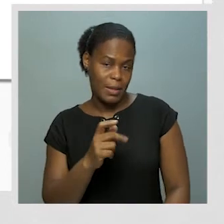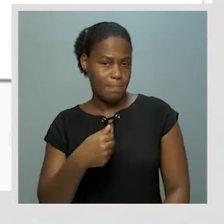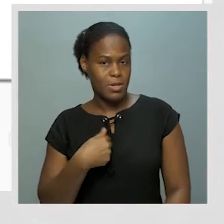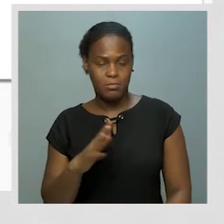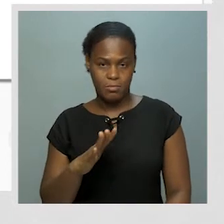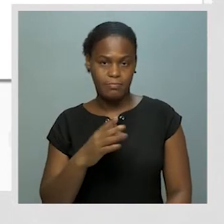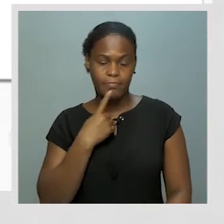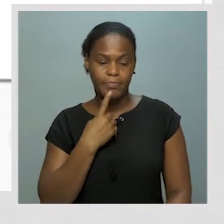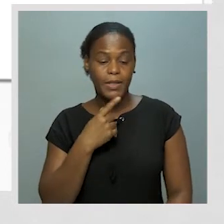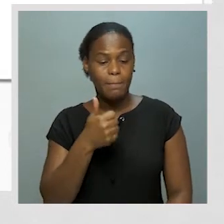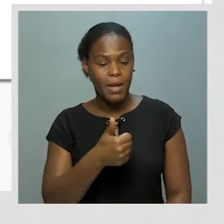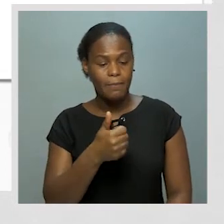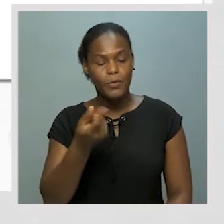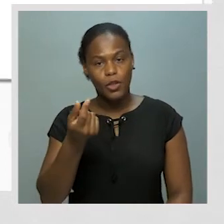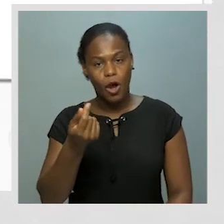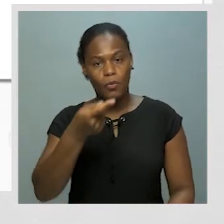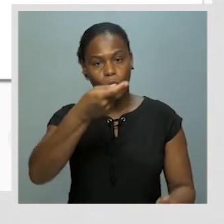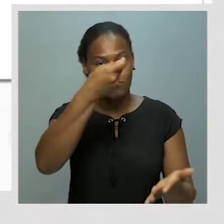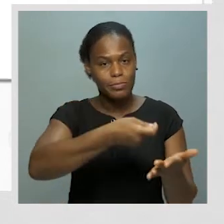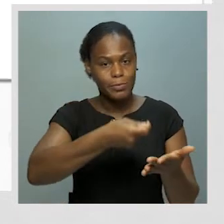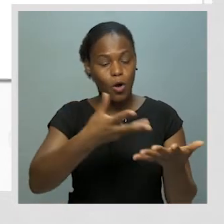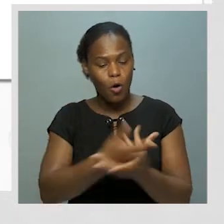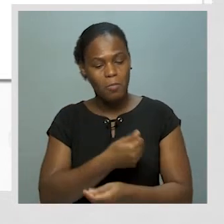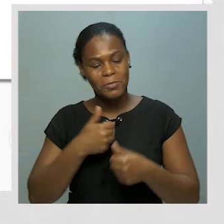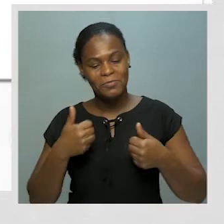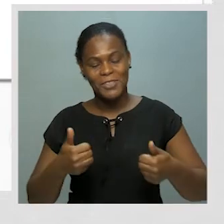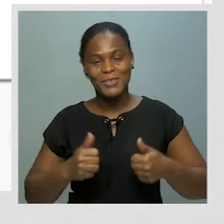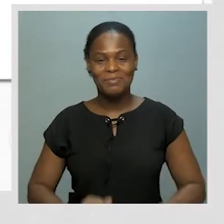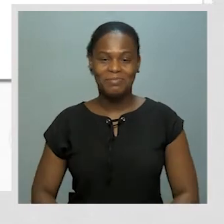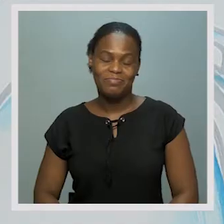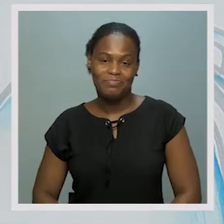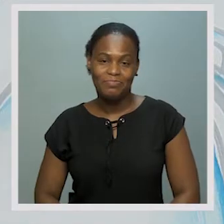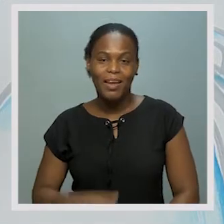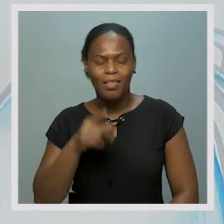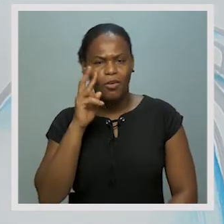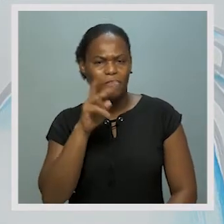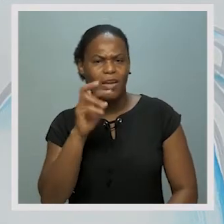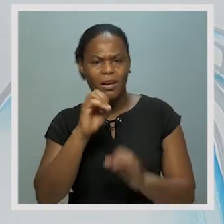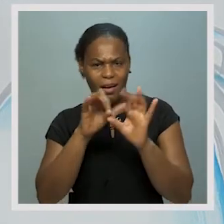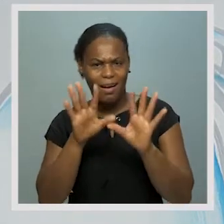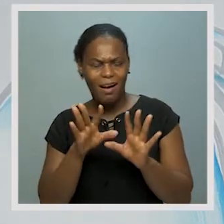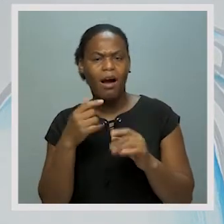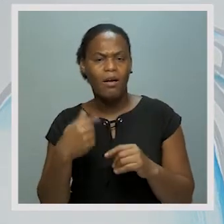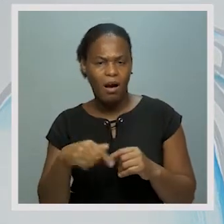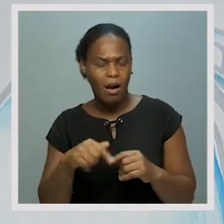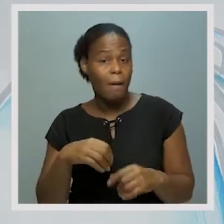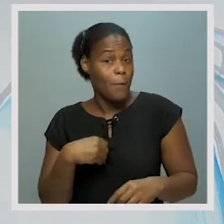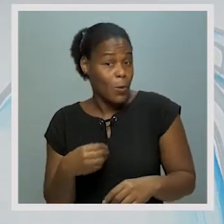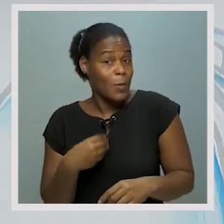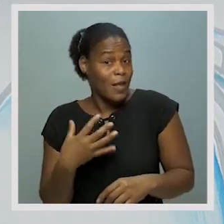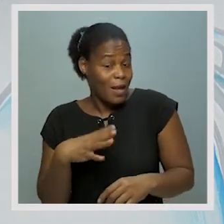B. Investe a tua grana numa compra bacana. Ora, vê-se claramente que há